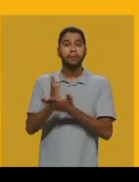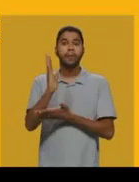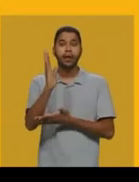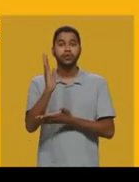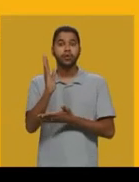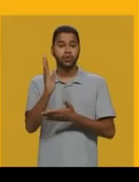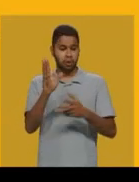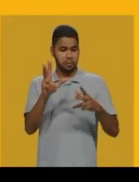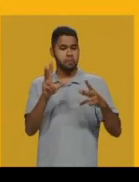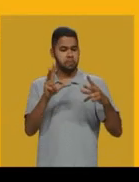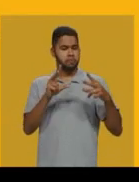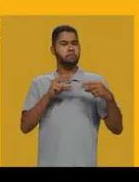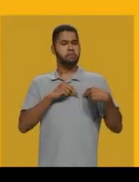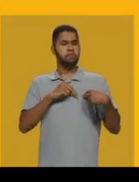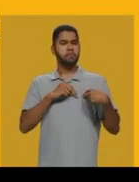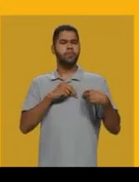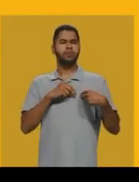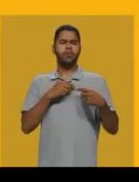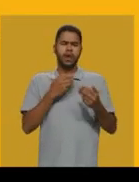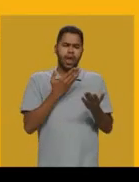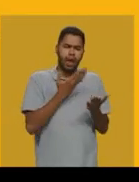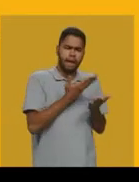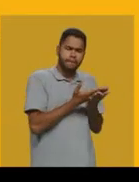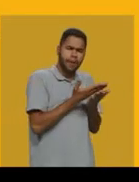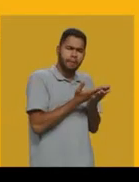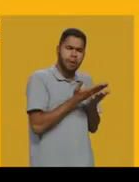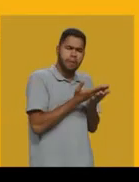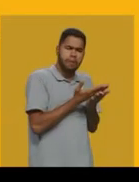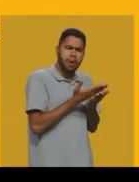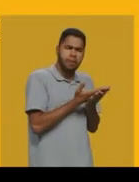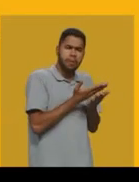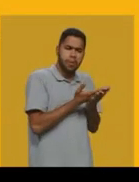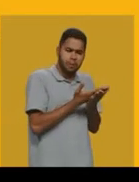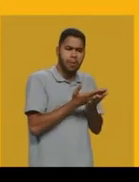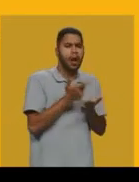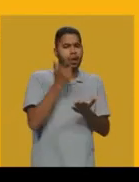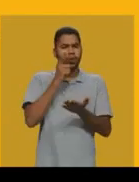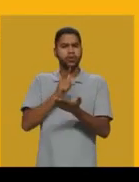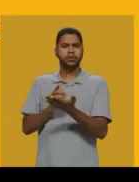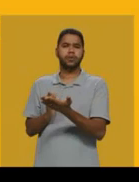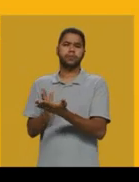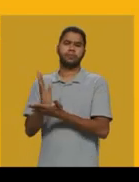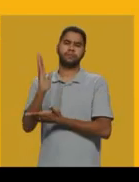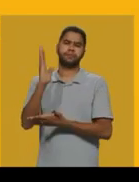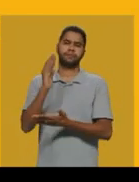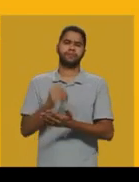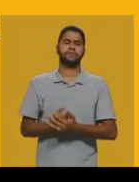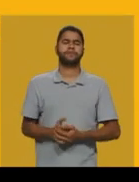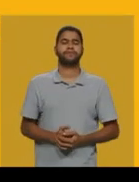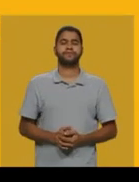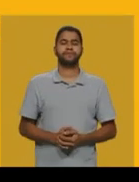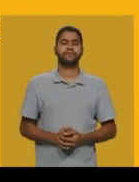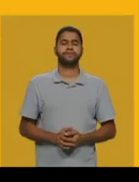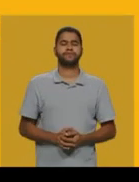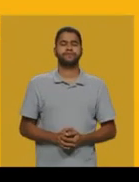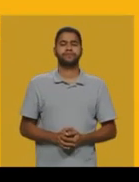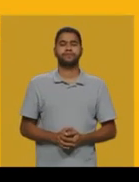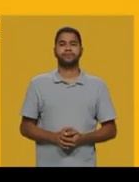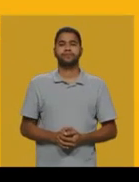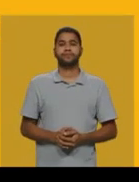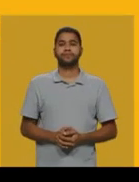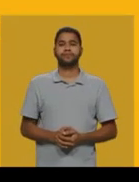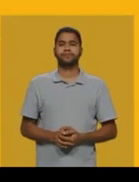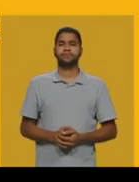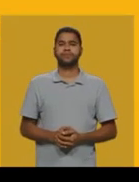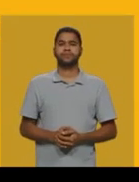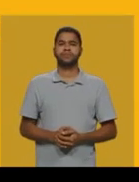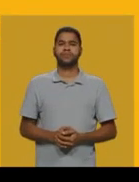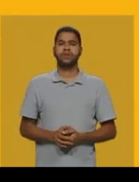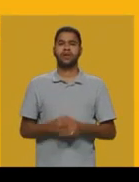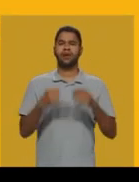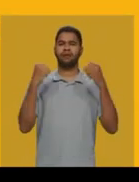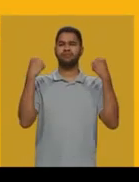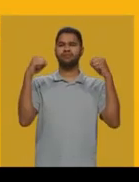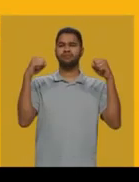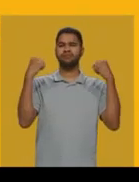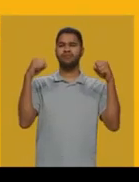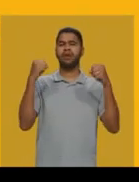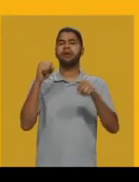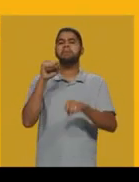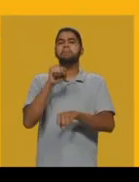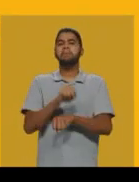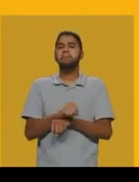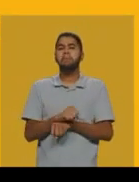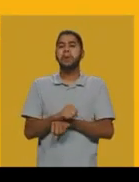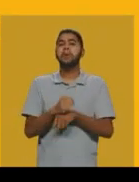dizer, ele mereceu porque ele estudou muito, porque ele correu atrás. Parei de fazer academia. Qual